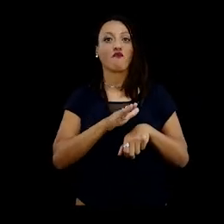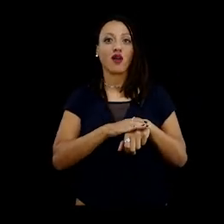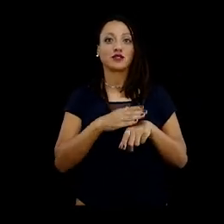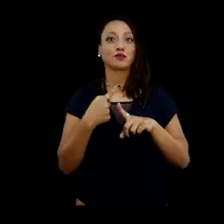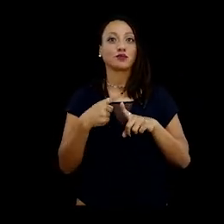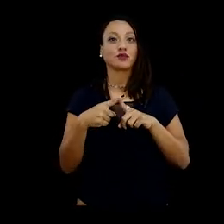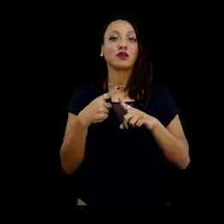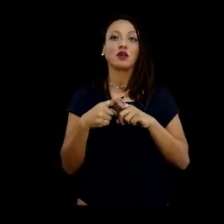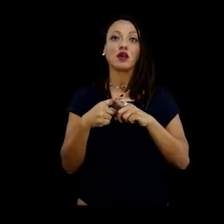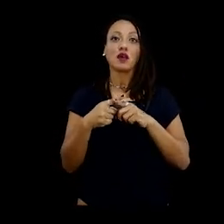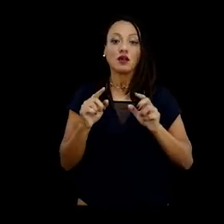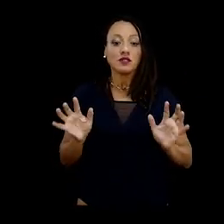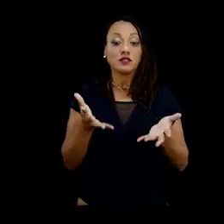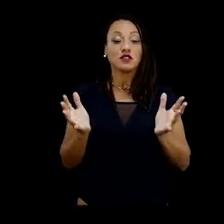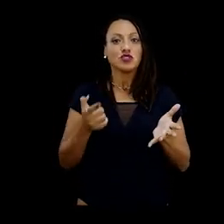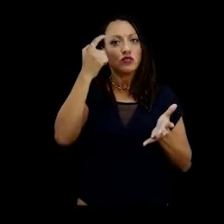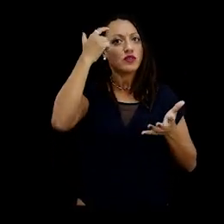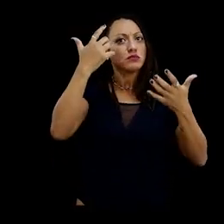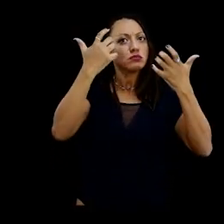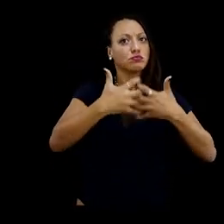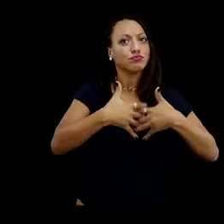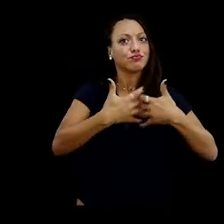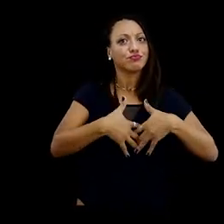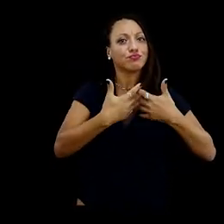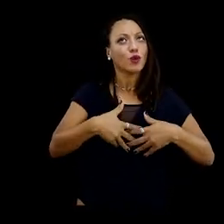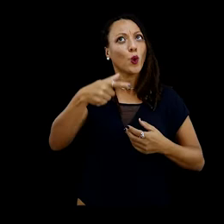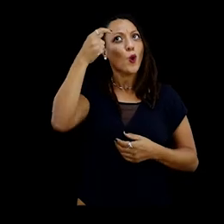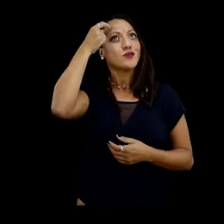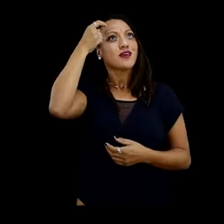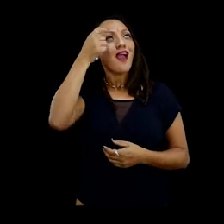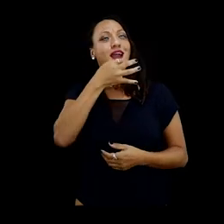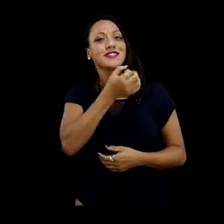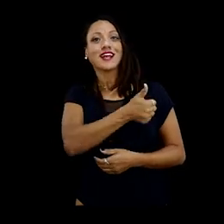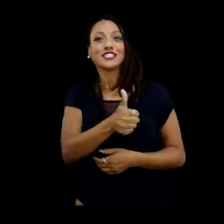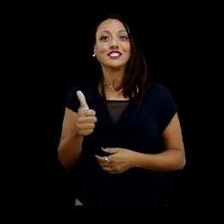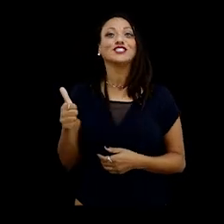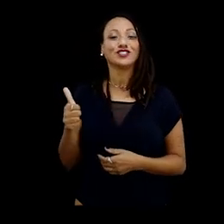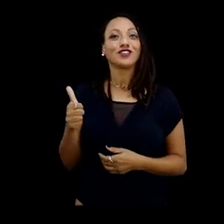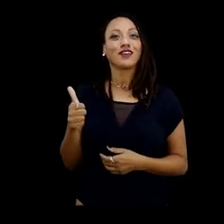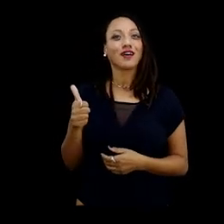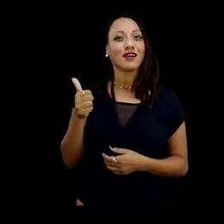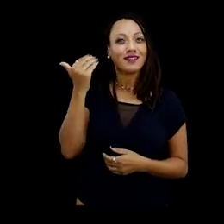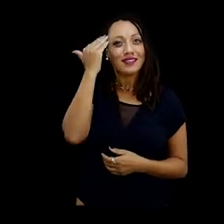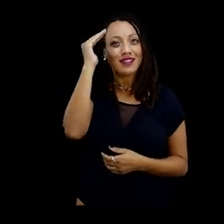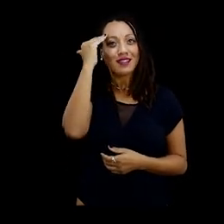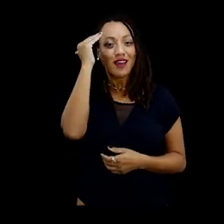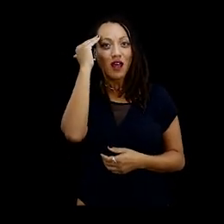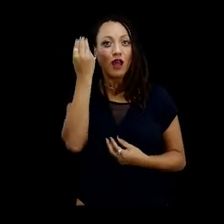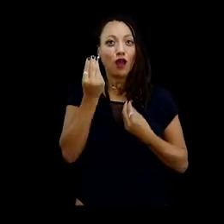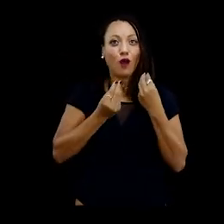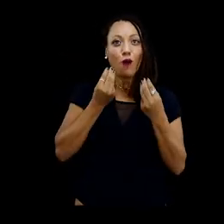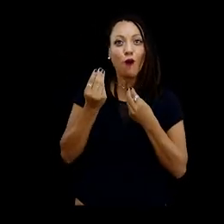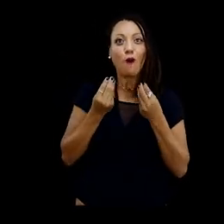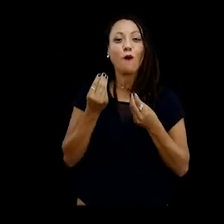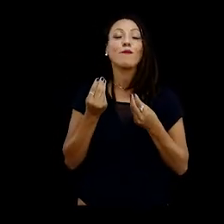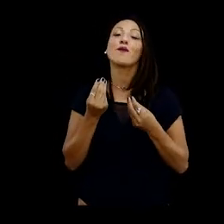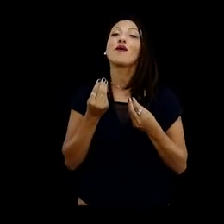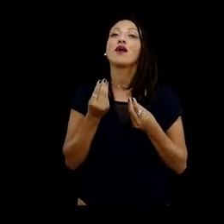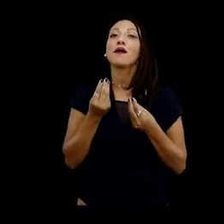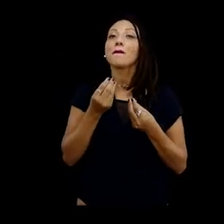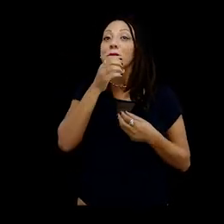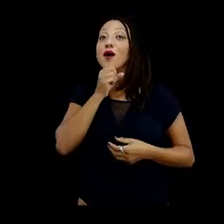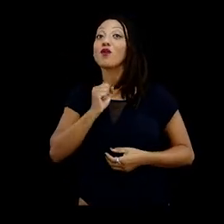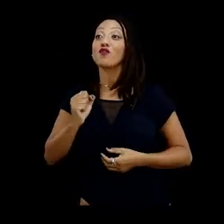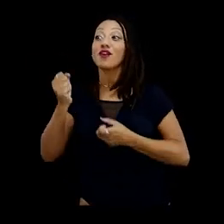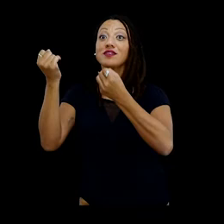metodologia indutiva para poder despertar nas pessoas a consciência crítica, mas, sobretudo, despertar aquilo que Paulo Freire